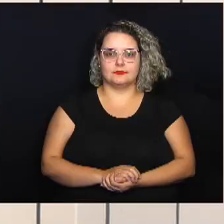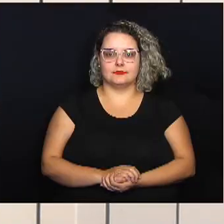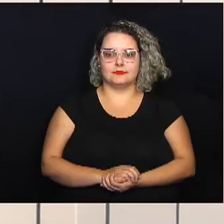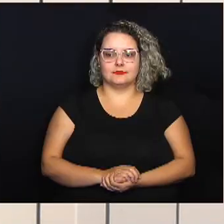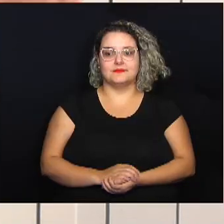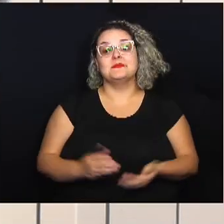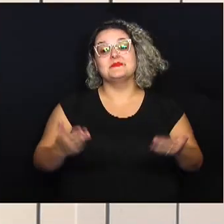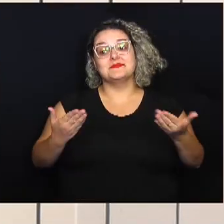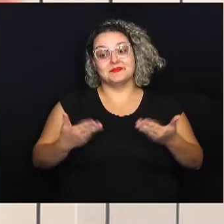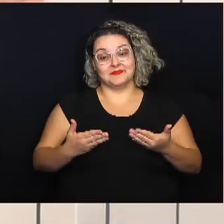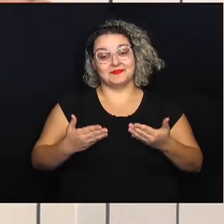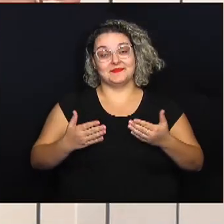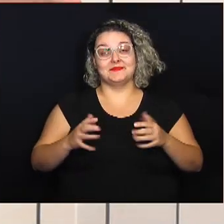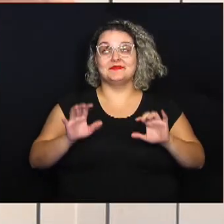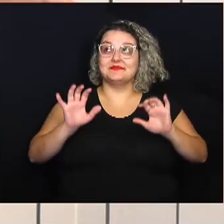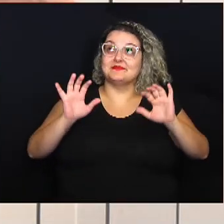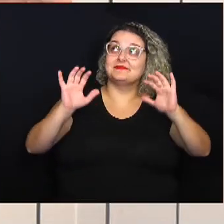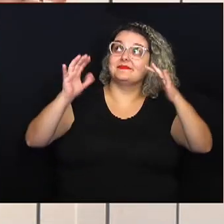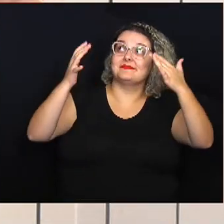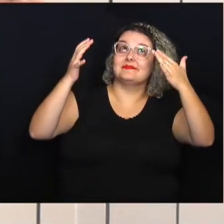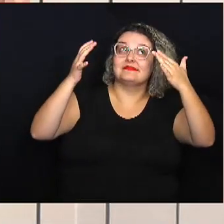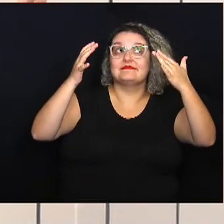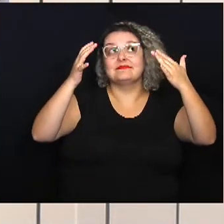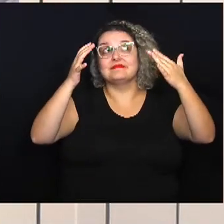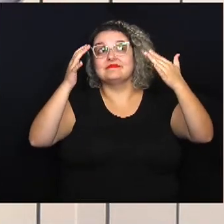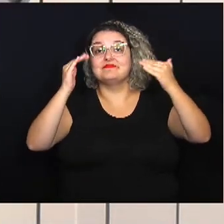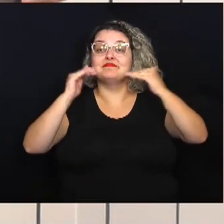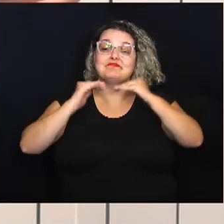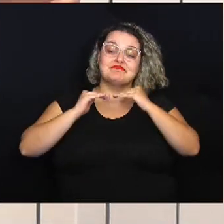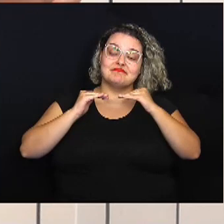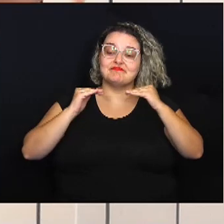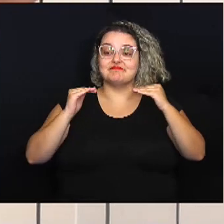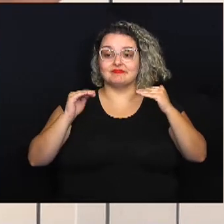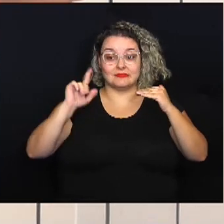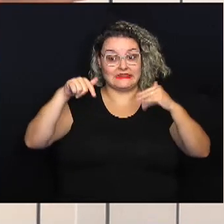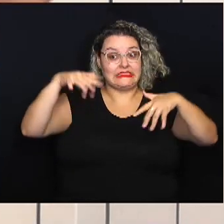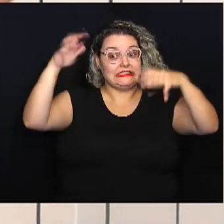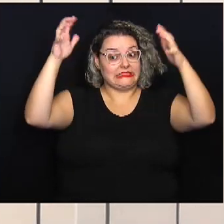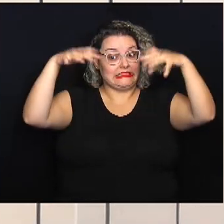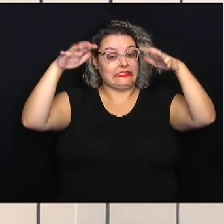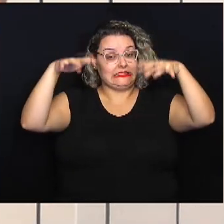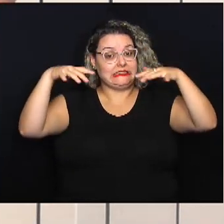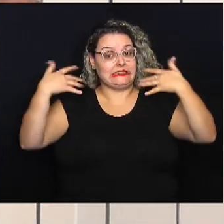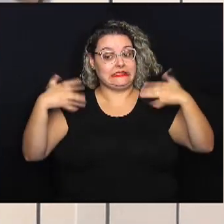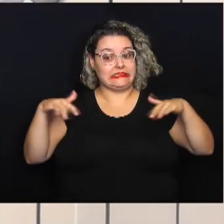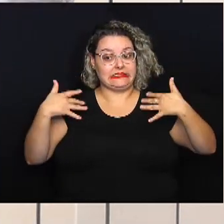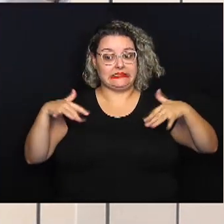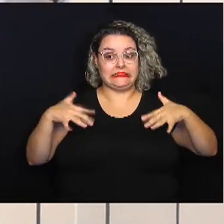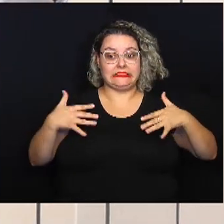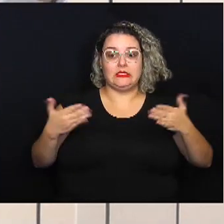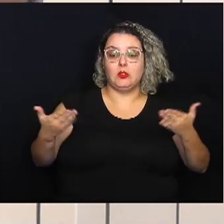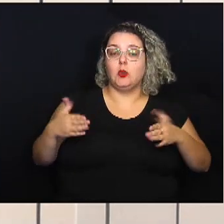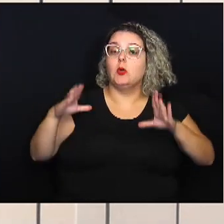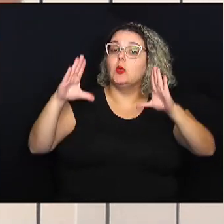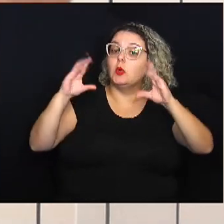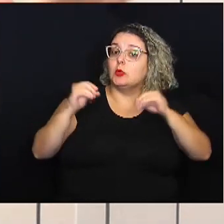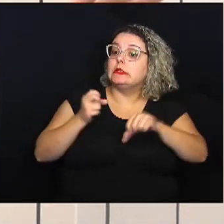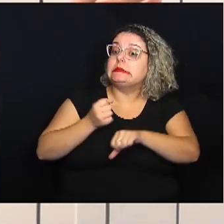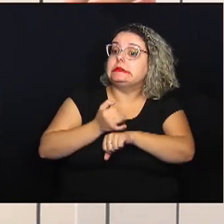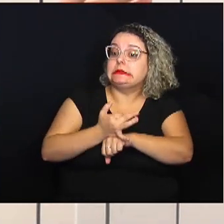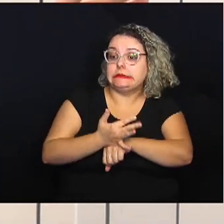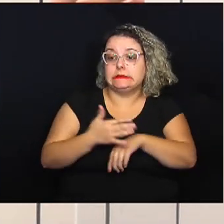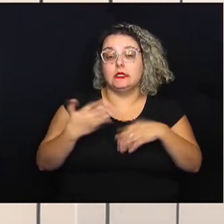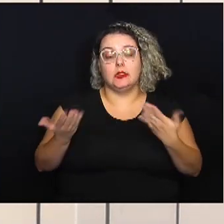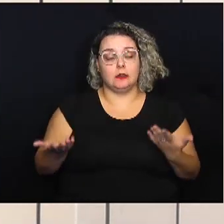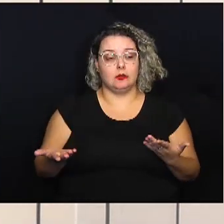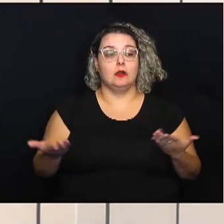Hoje o tempo fica estável aqui na cidade de Campinas, depois da chuvarada, né, que caiu nesta noite e madrugada. Agora